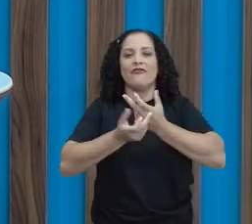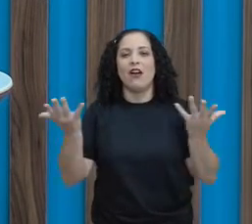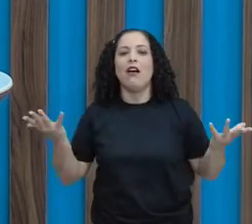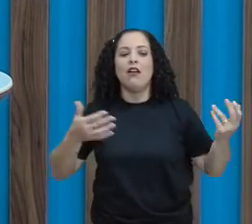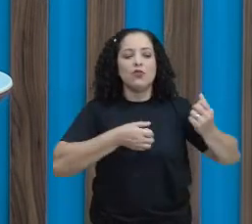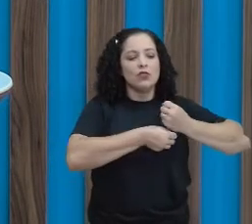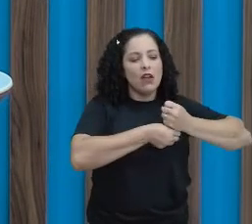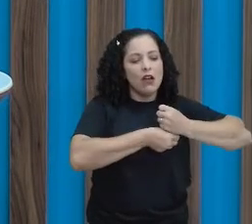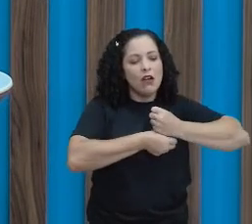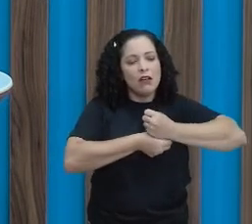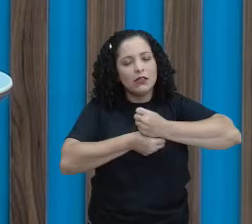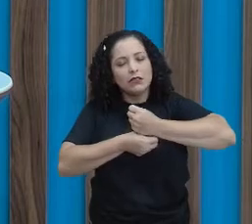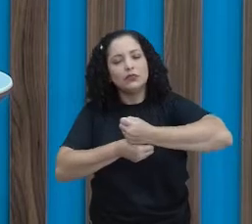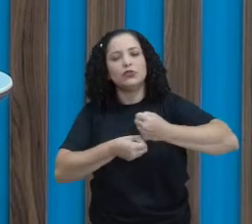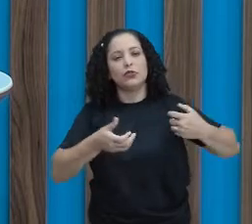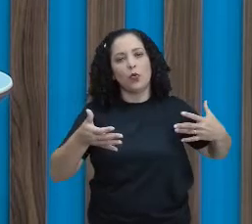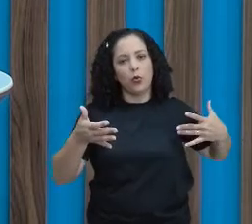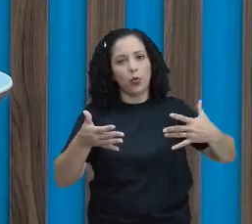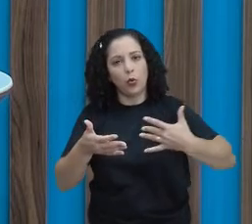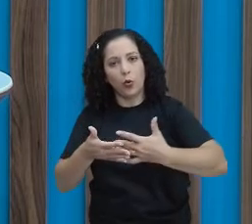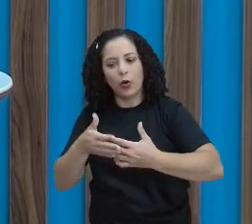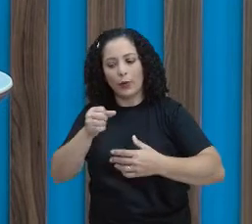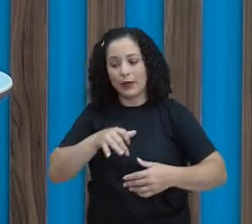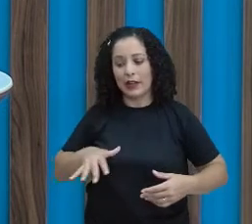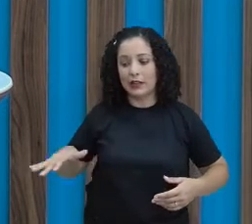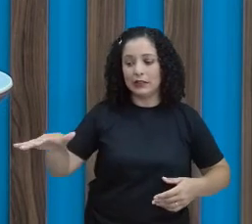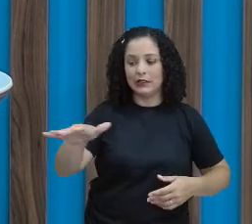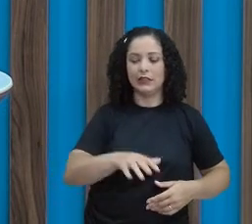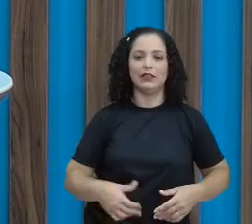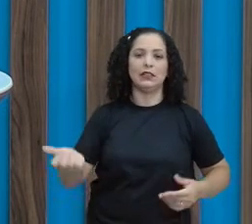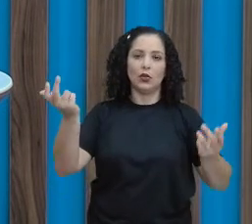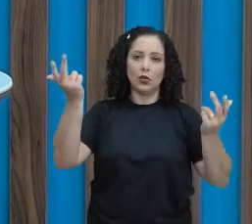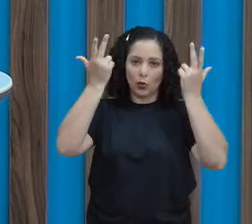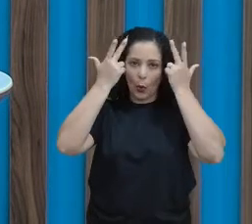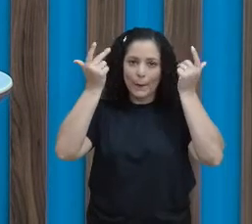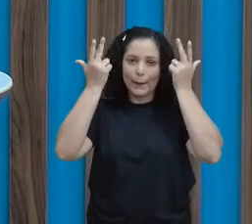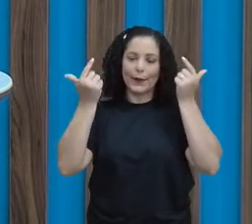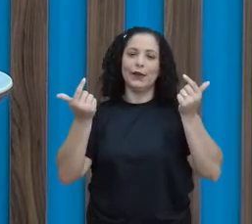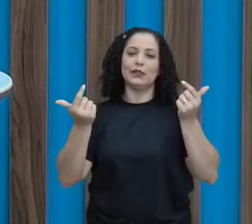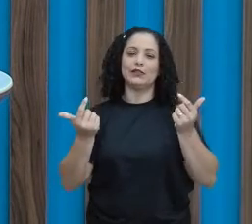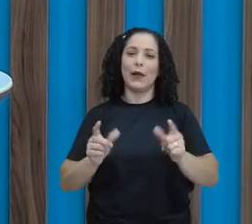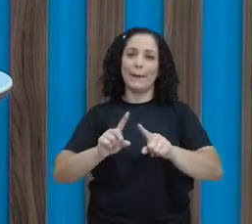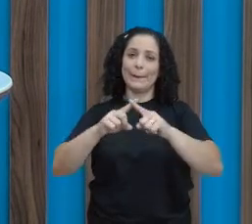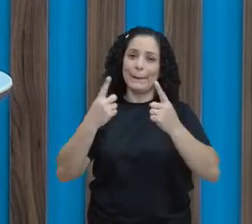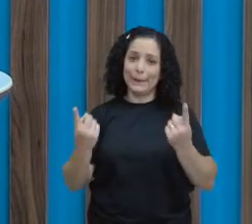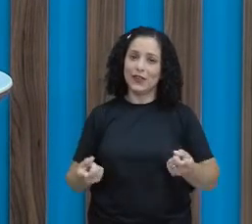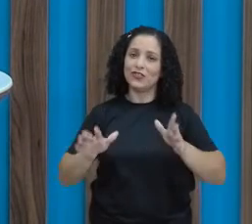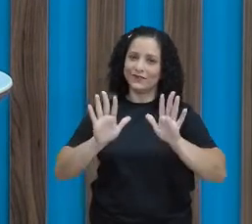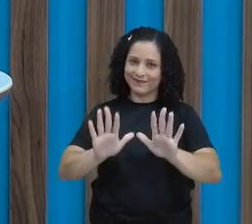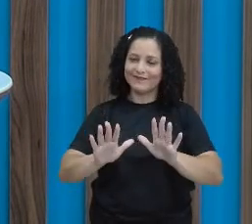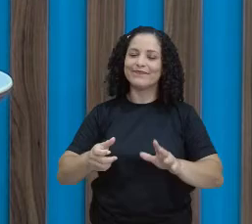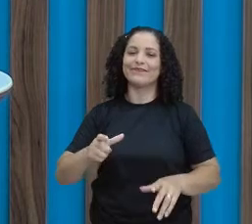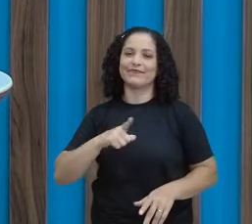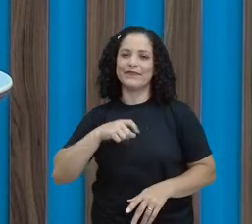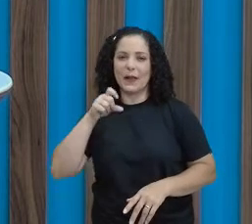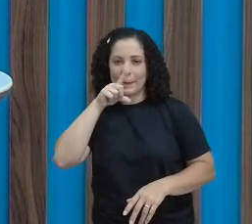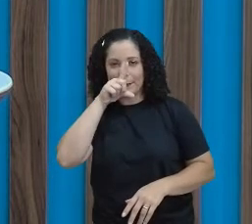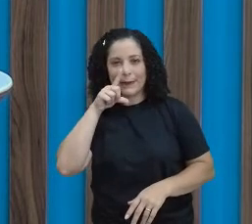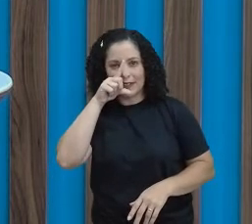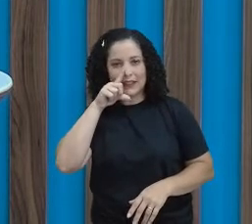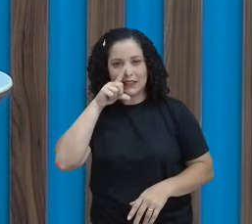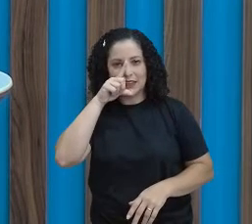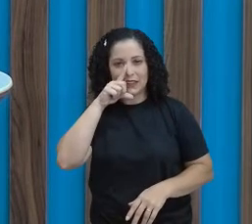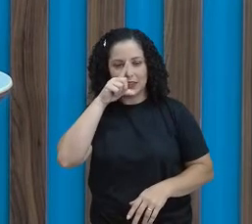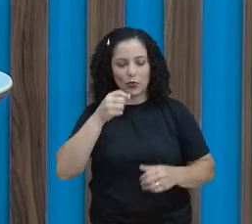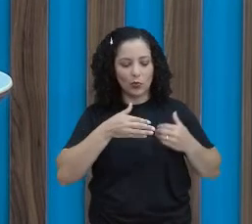anos, centenas de anos, para poder normalizar e, mesmo assim, ainda vão ficar vestígios que muitas